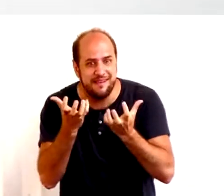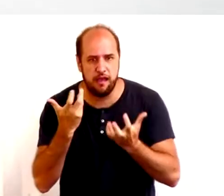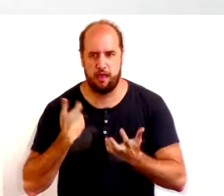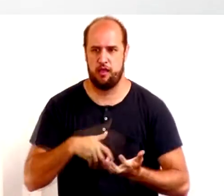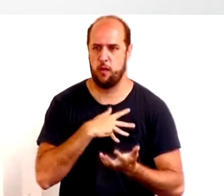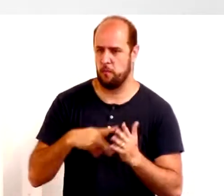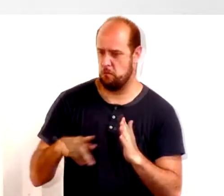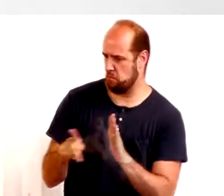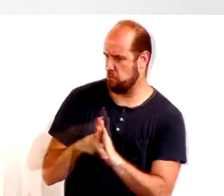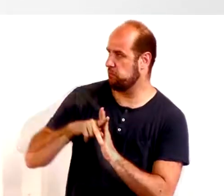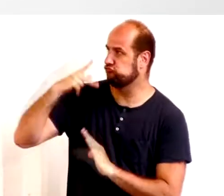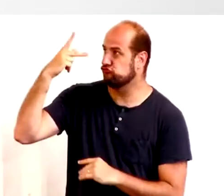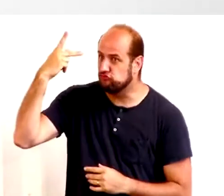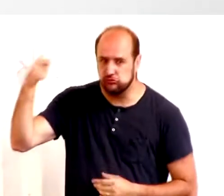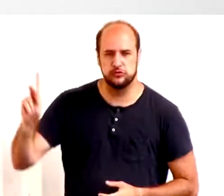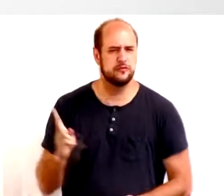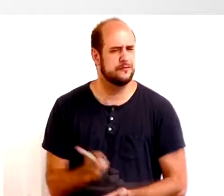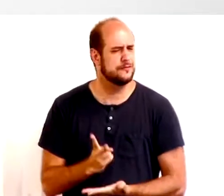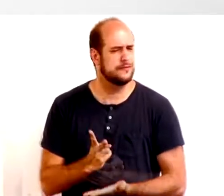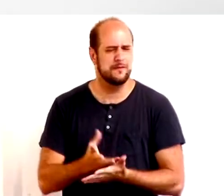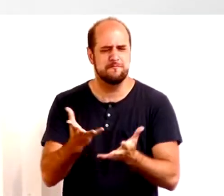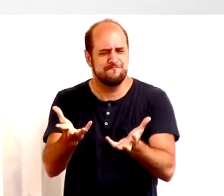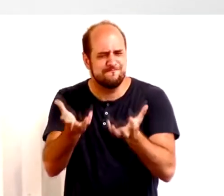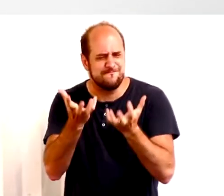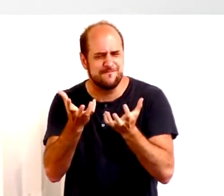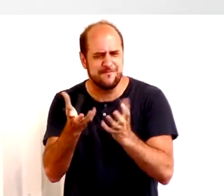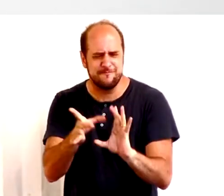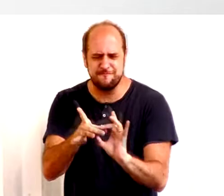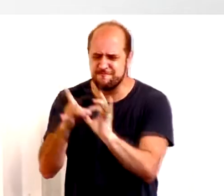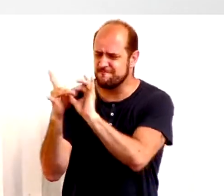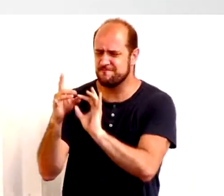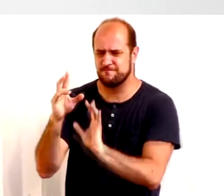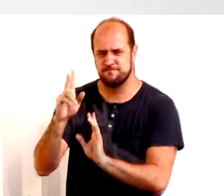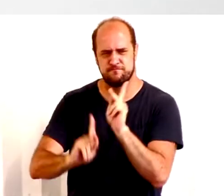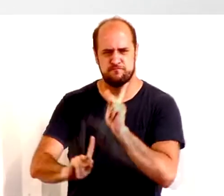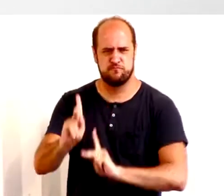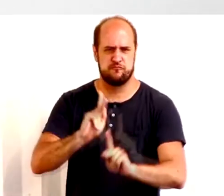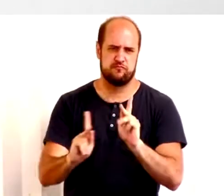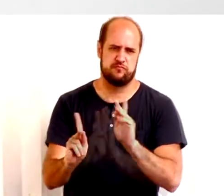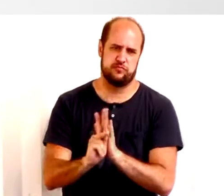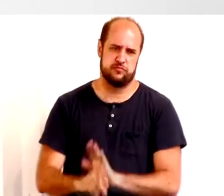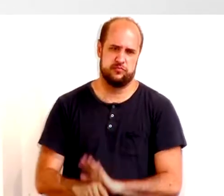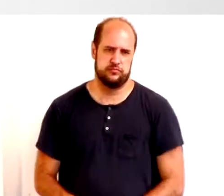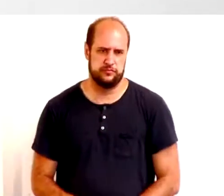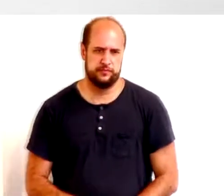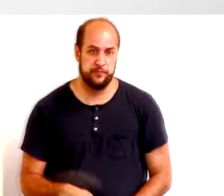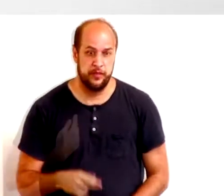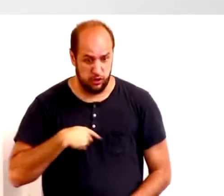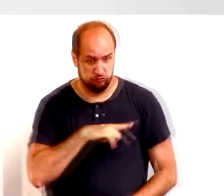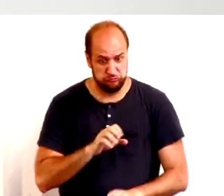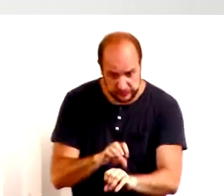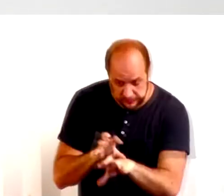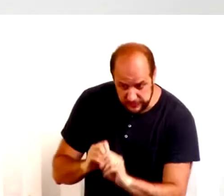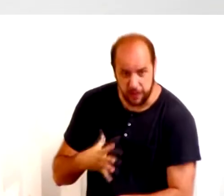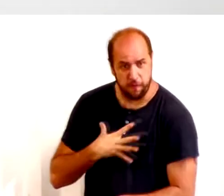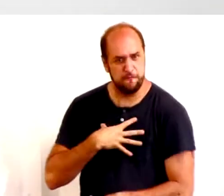nós, sempre quis do seu povo, orienta que nós ensinemos aos nossos filhos que eles entendam que